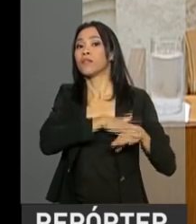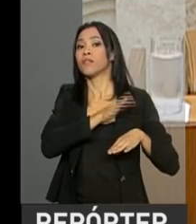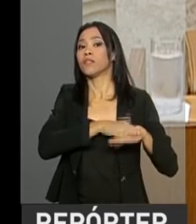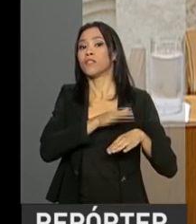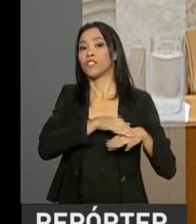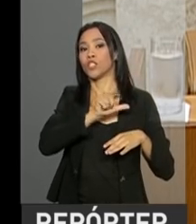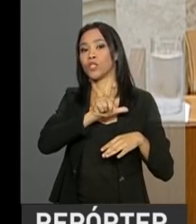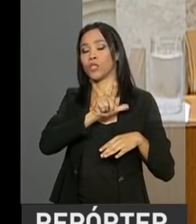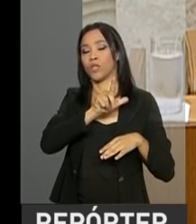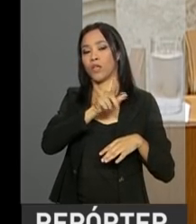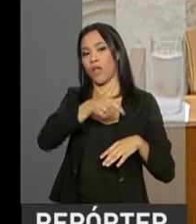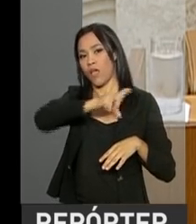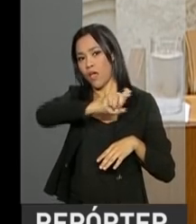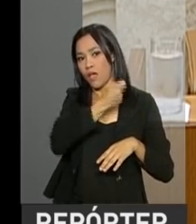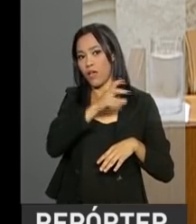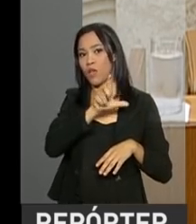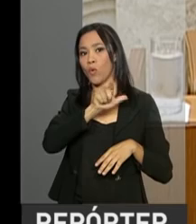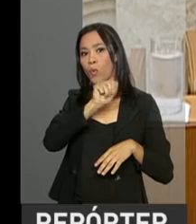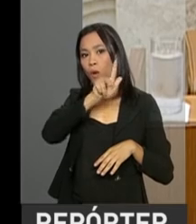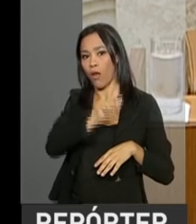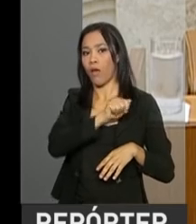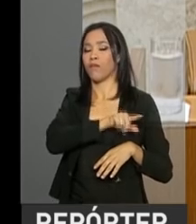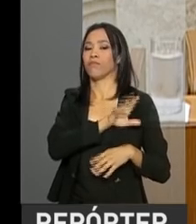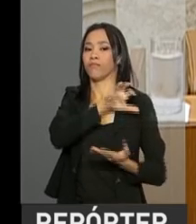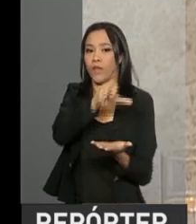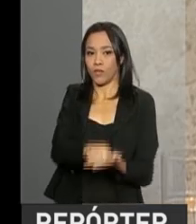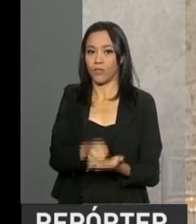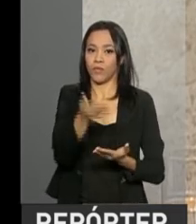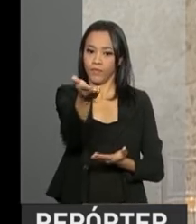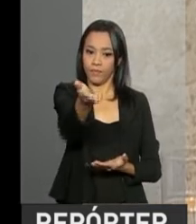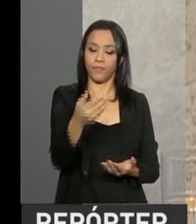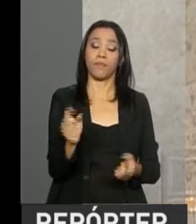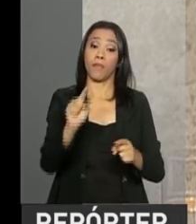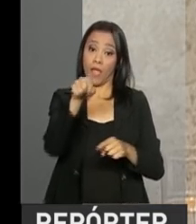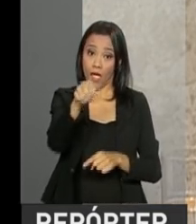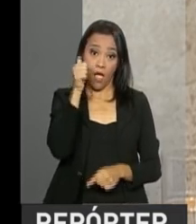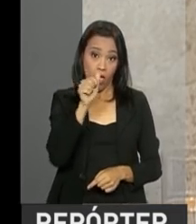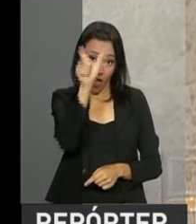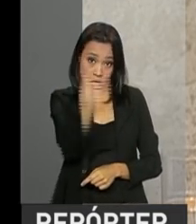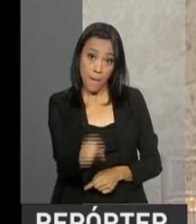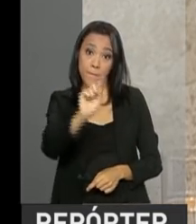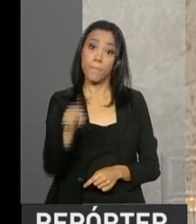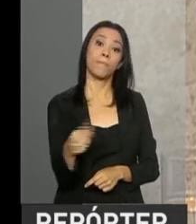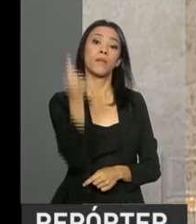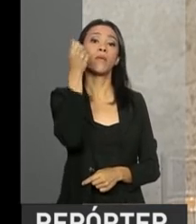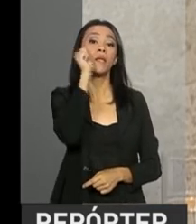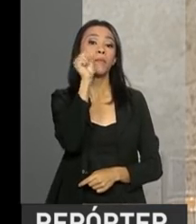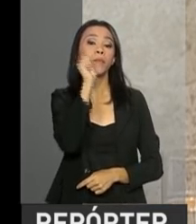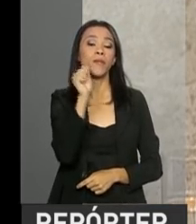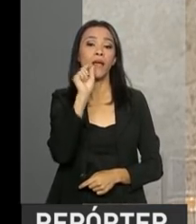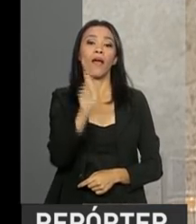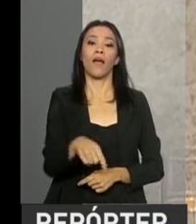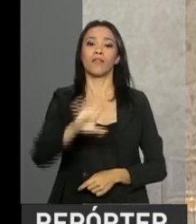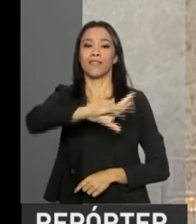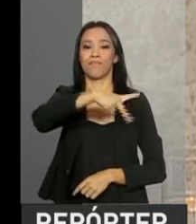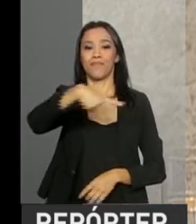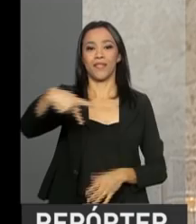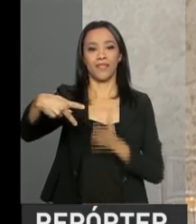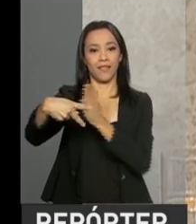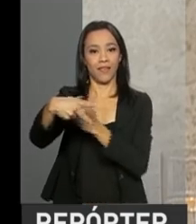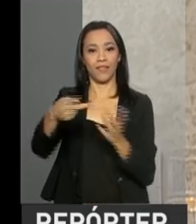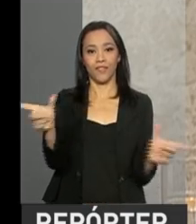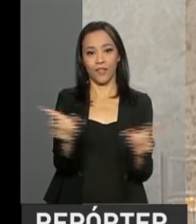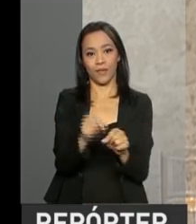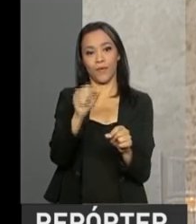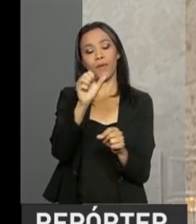Inácio Lula da Silva, na vaga deixada por Nelson Jobim. Carmen Lúcia foi a primeira mulher a presidir o Tribunal